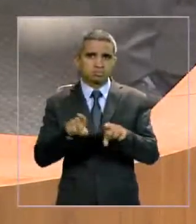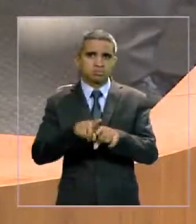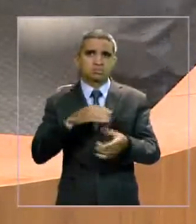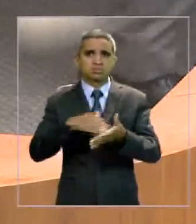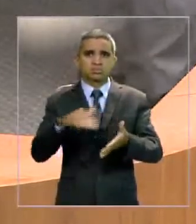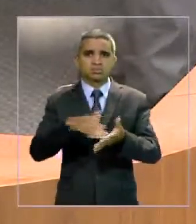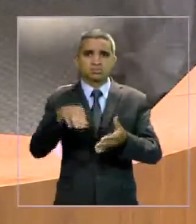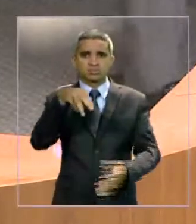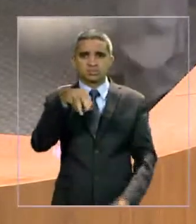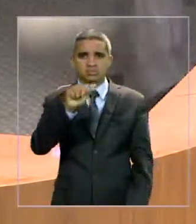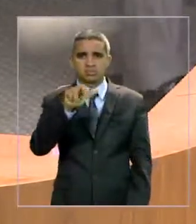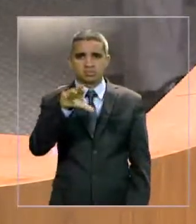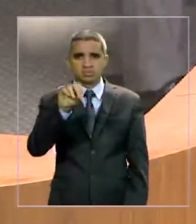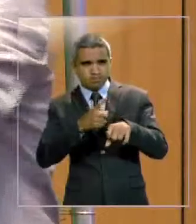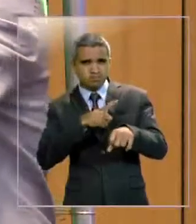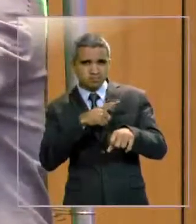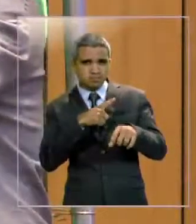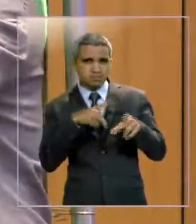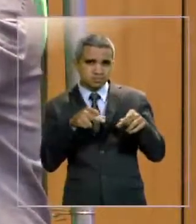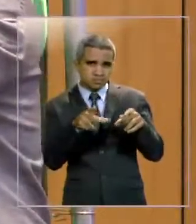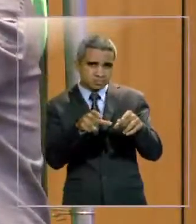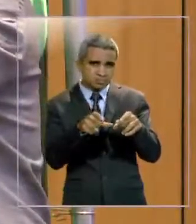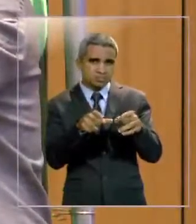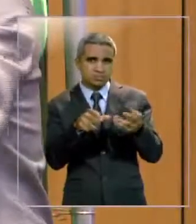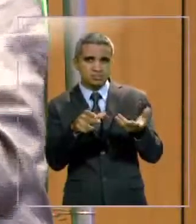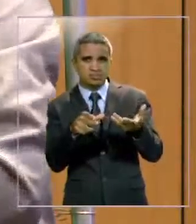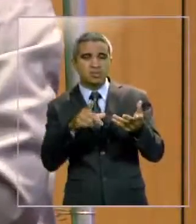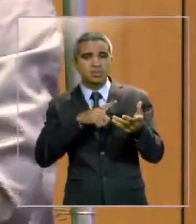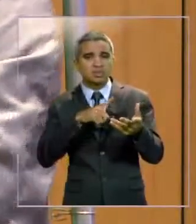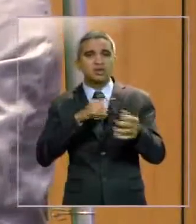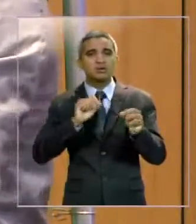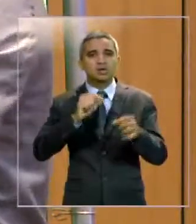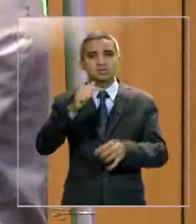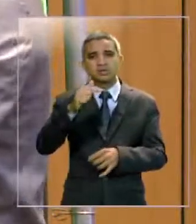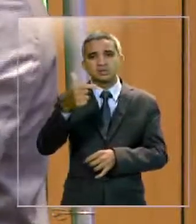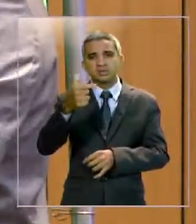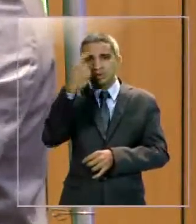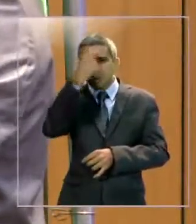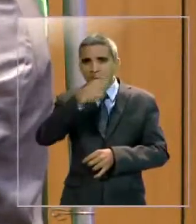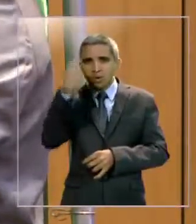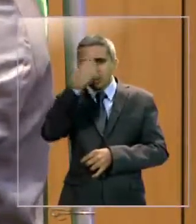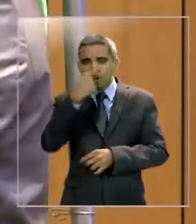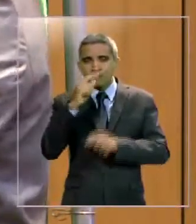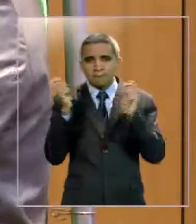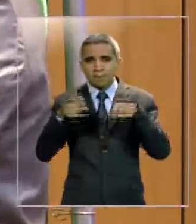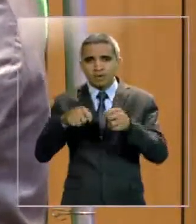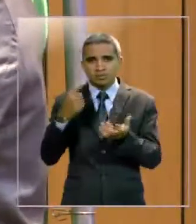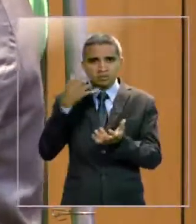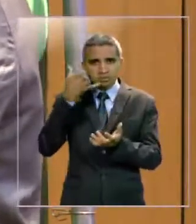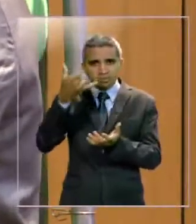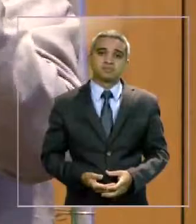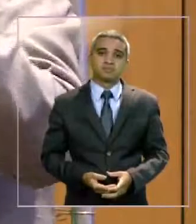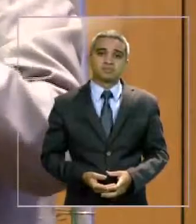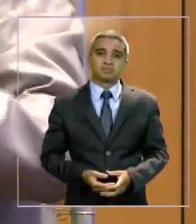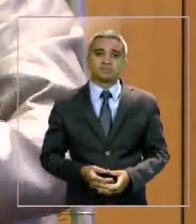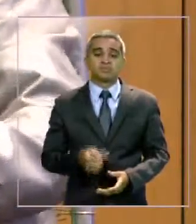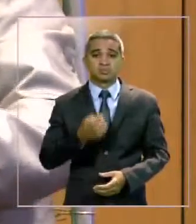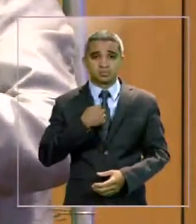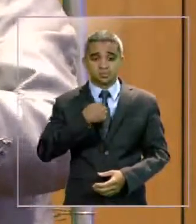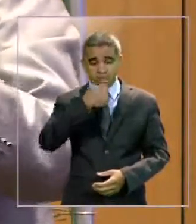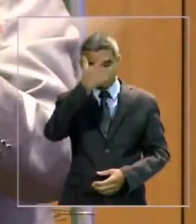real, a saúde que nós encontramos em São Luís, no estado do Maranhão, e encontramos a saúde da propaganda